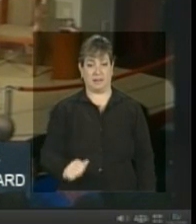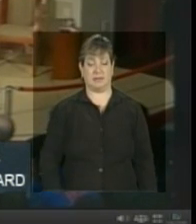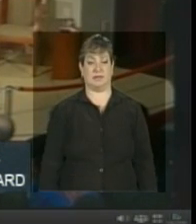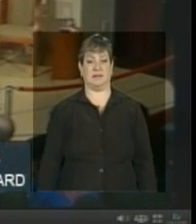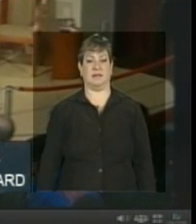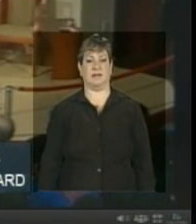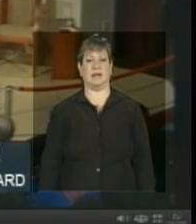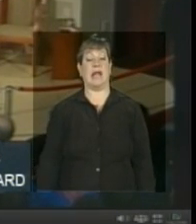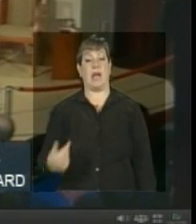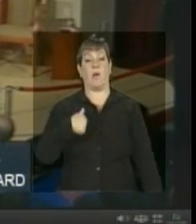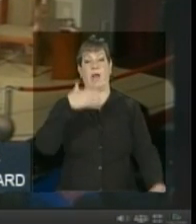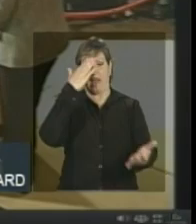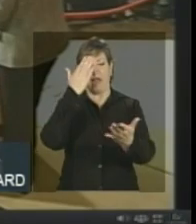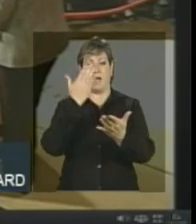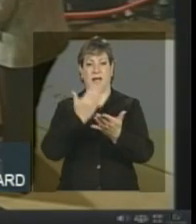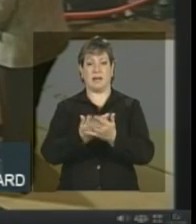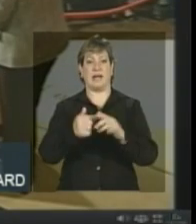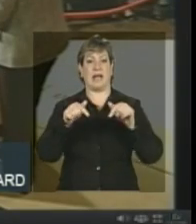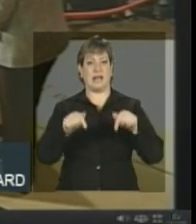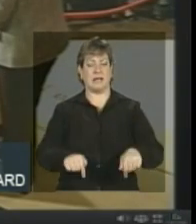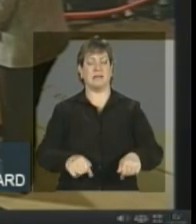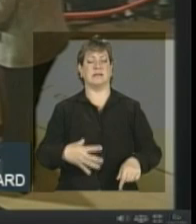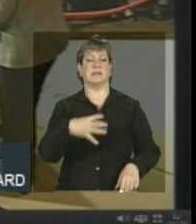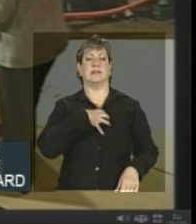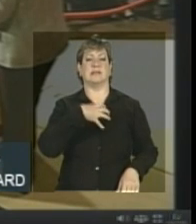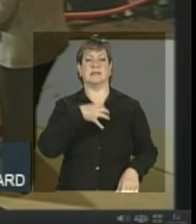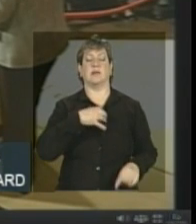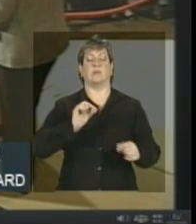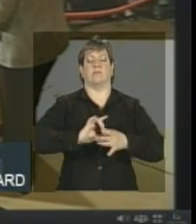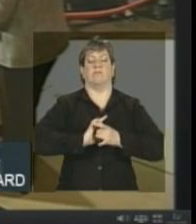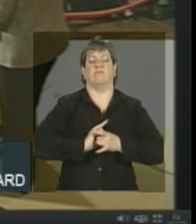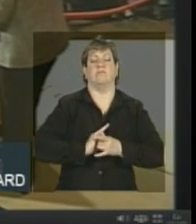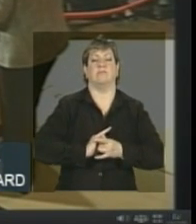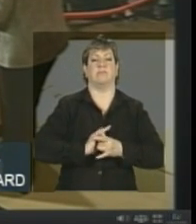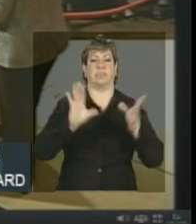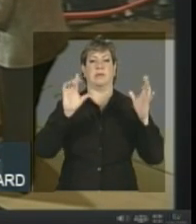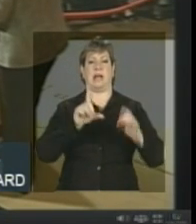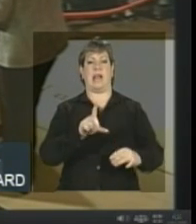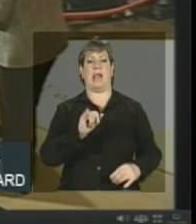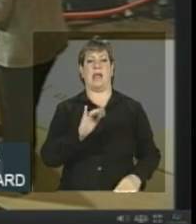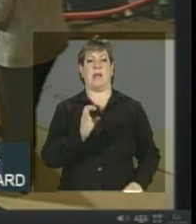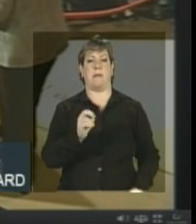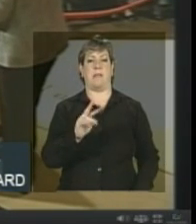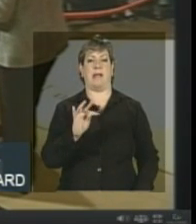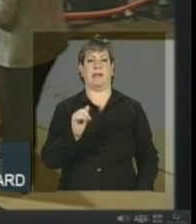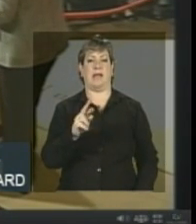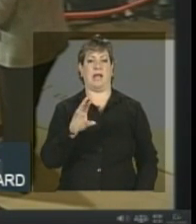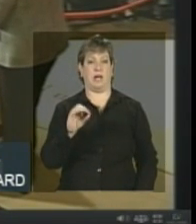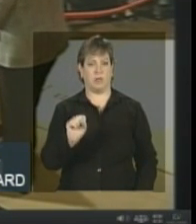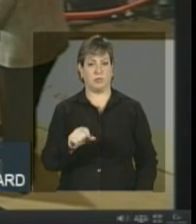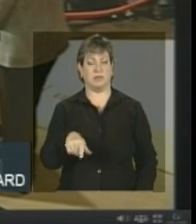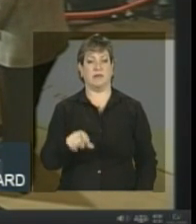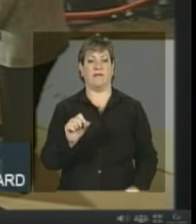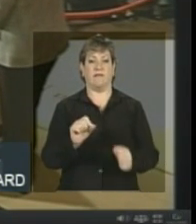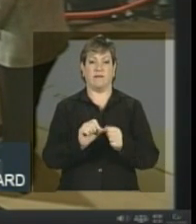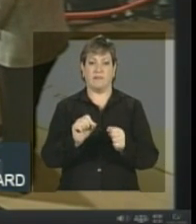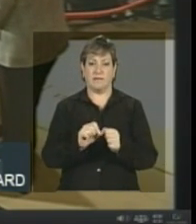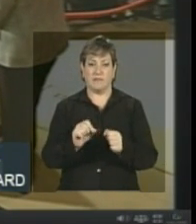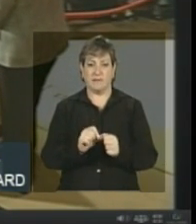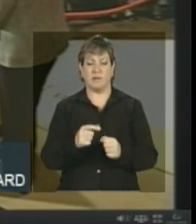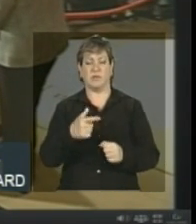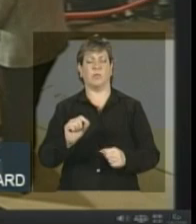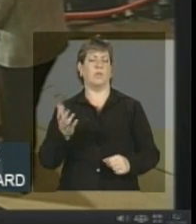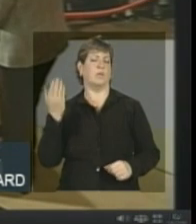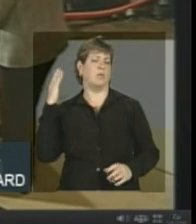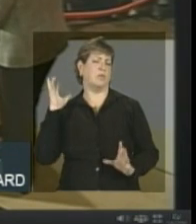Eu acredito que esses princípios libertários, que remontam a